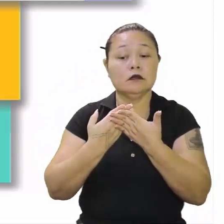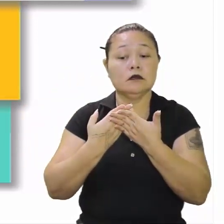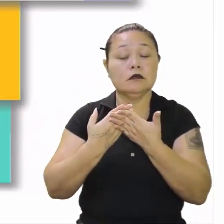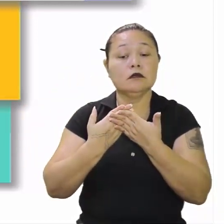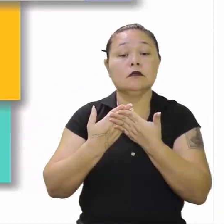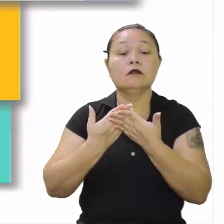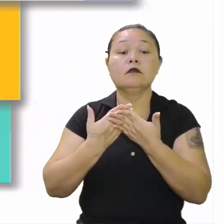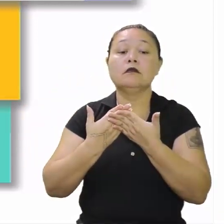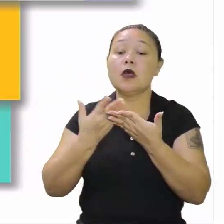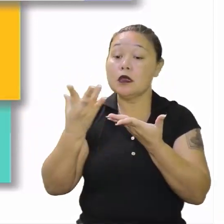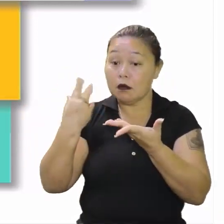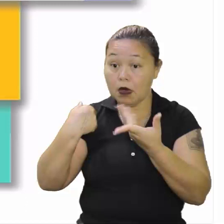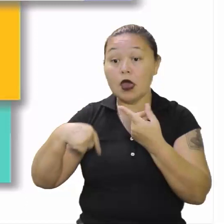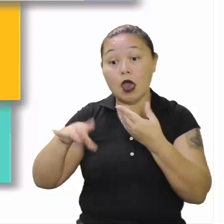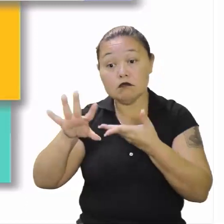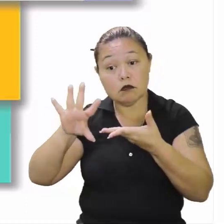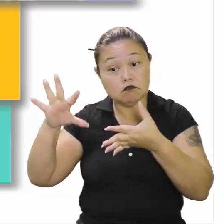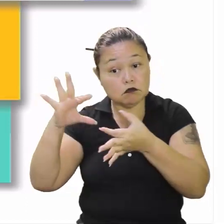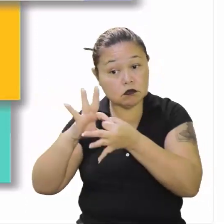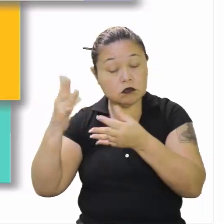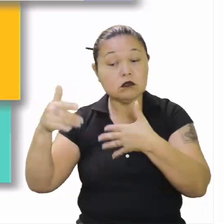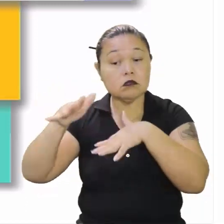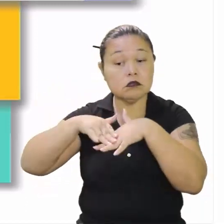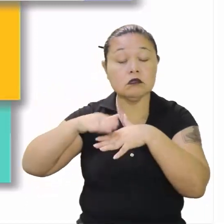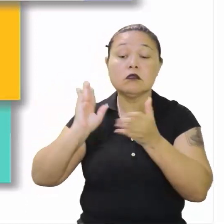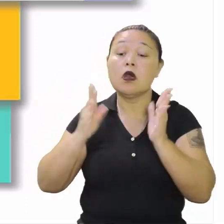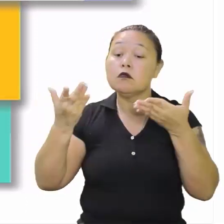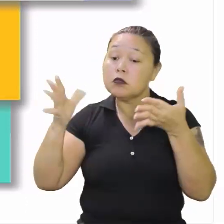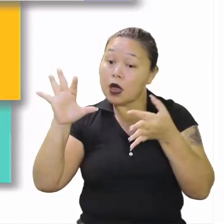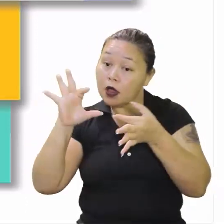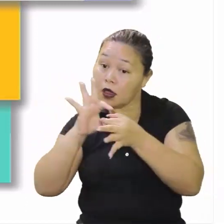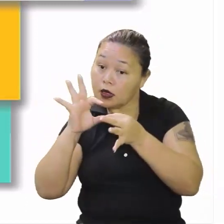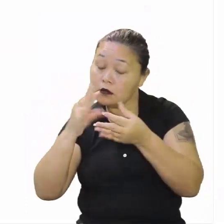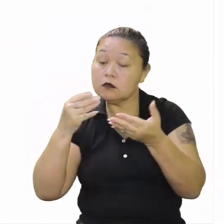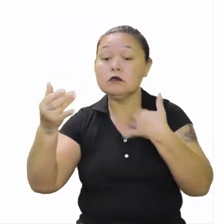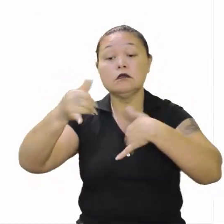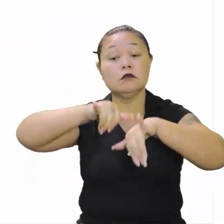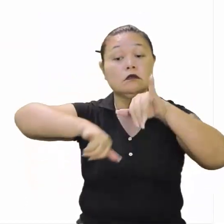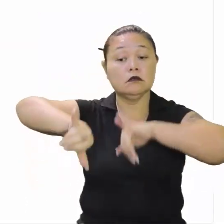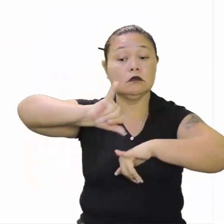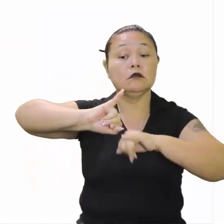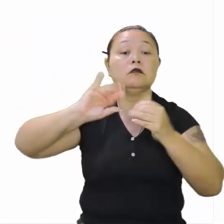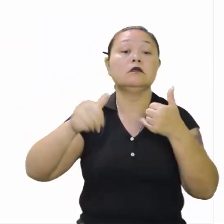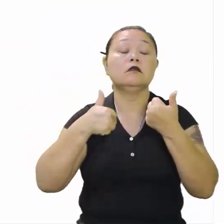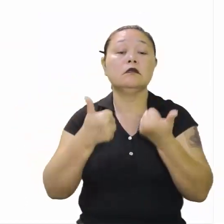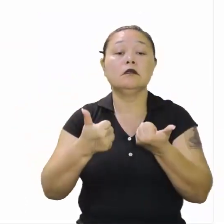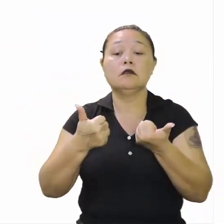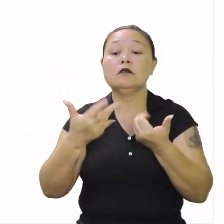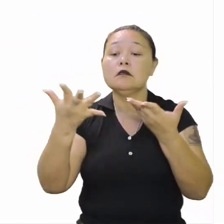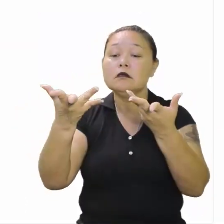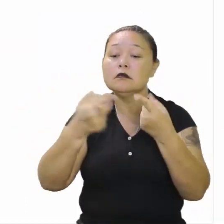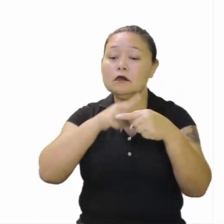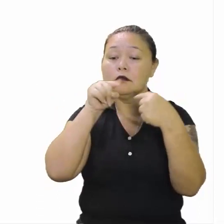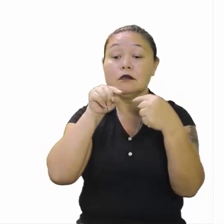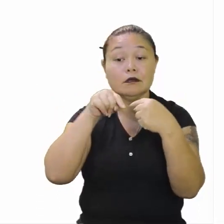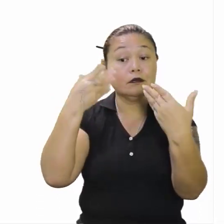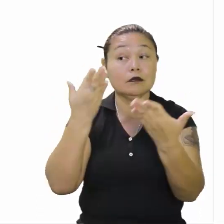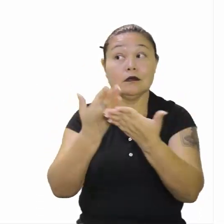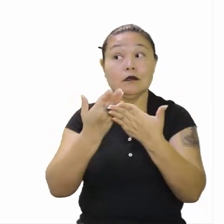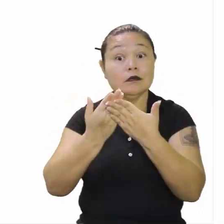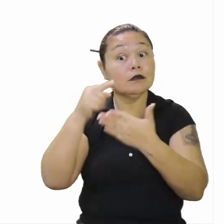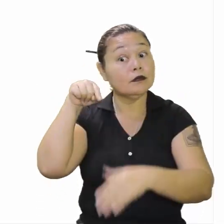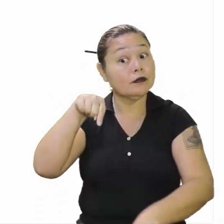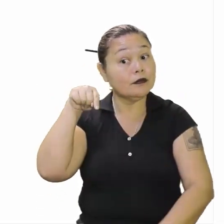da matemática voltada para a química, tá joia? E aí, a habilidade desta aula